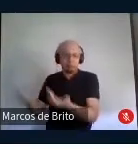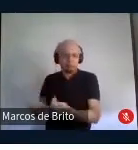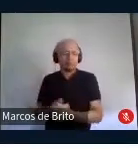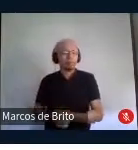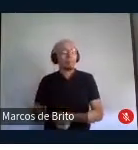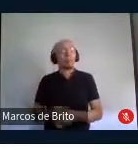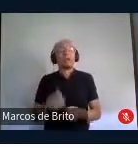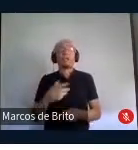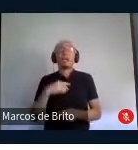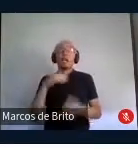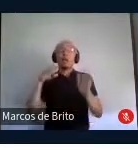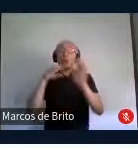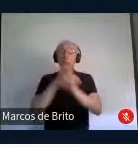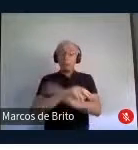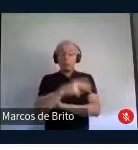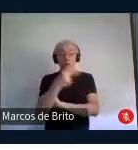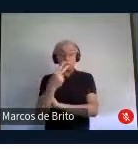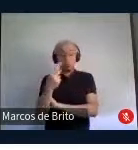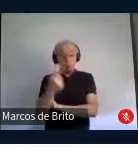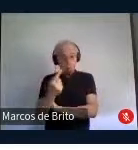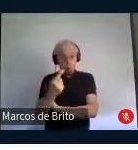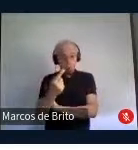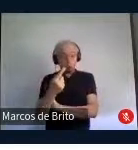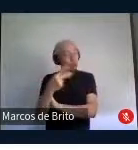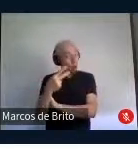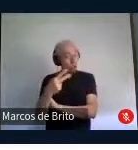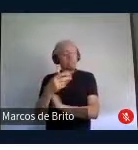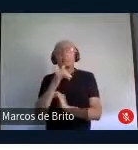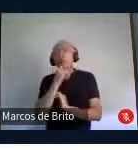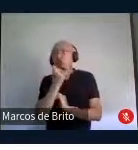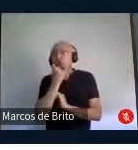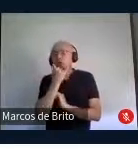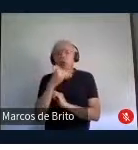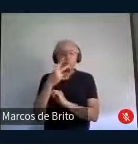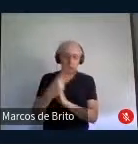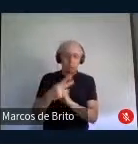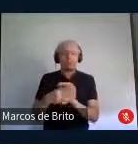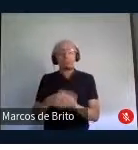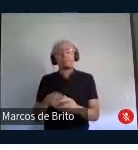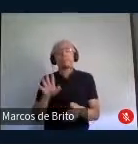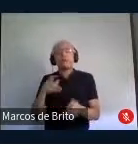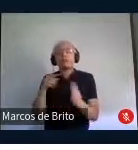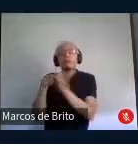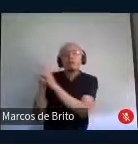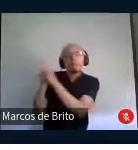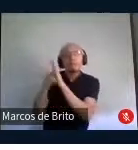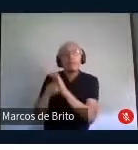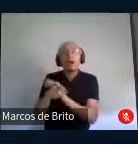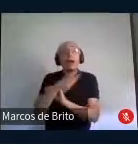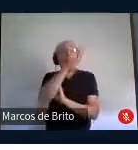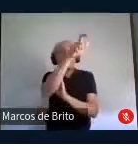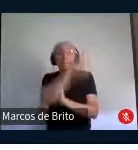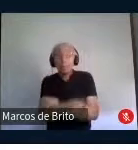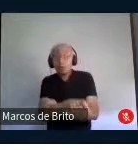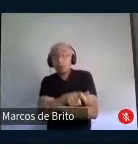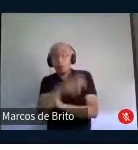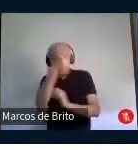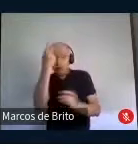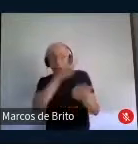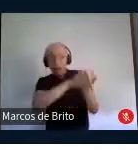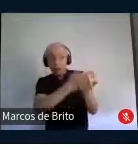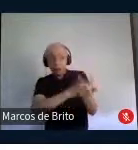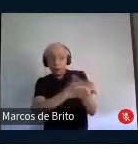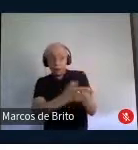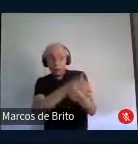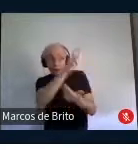Na segunda parte do capítulo 1, do capítulo 2, desculpa, a gente investiga o profissional intérprete educacional. Então, a